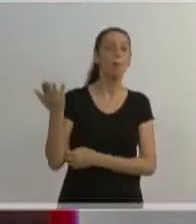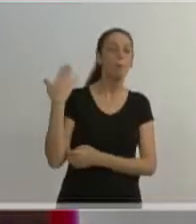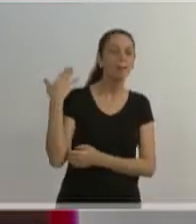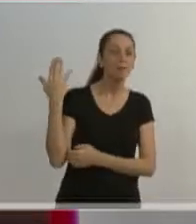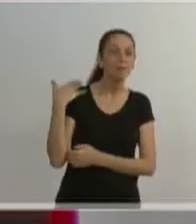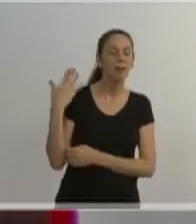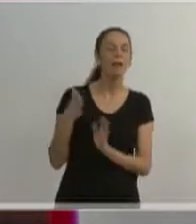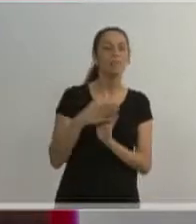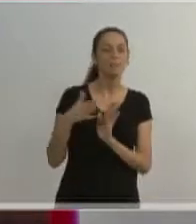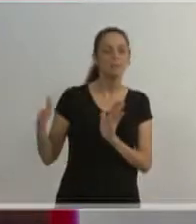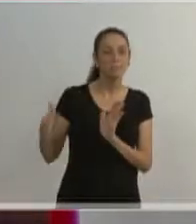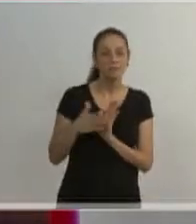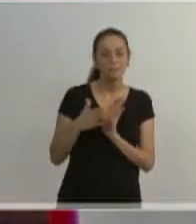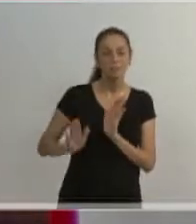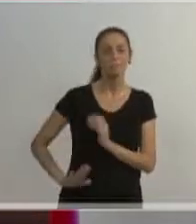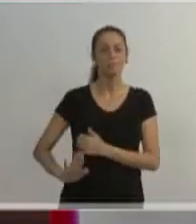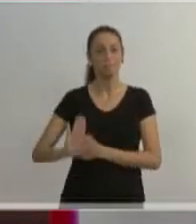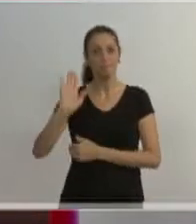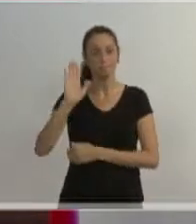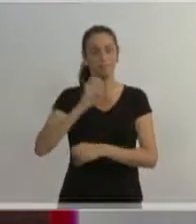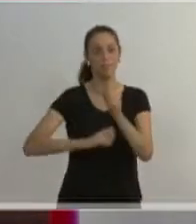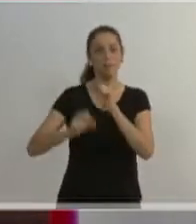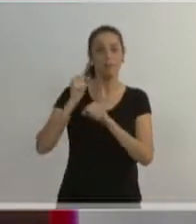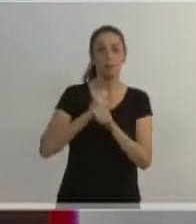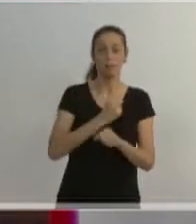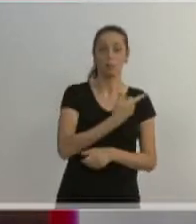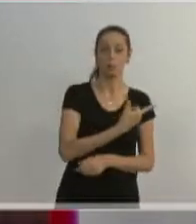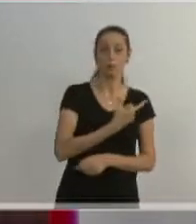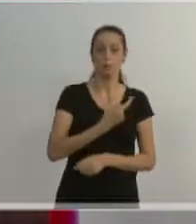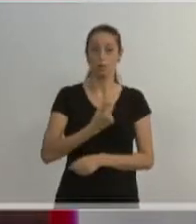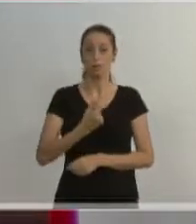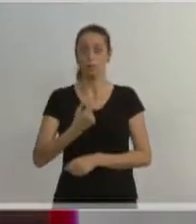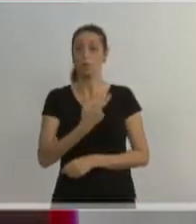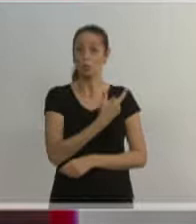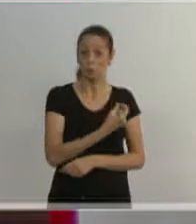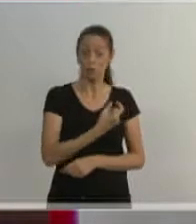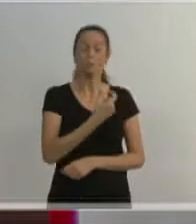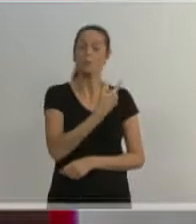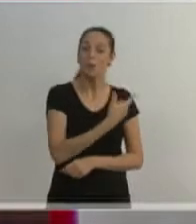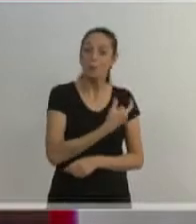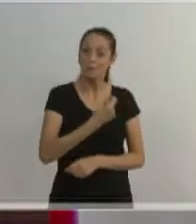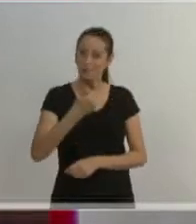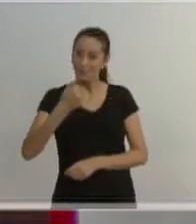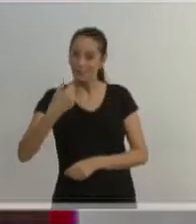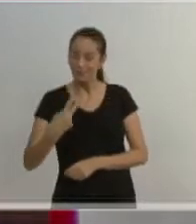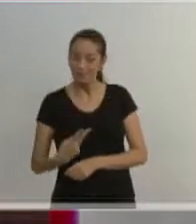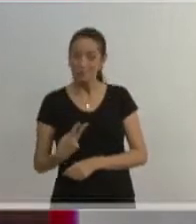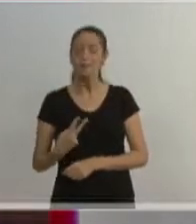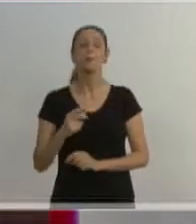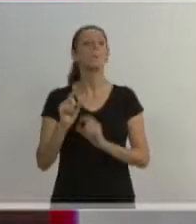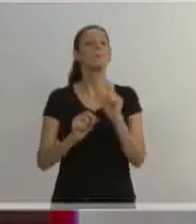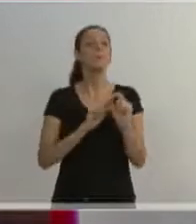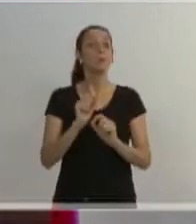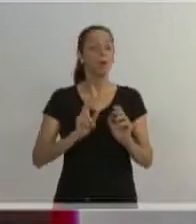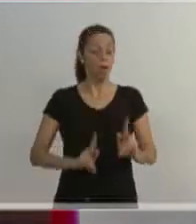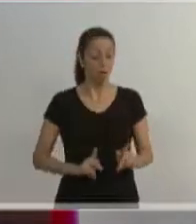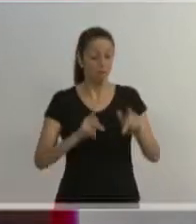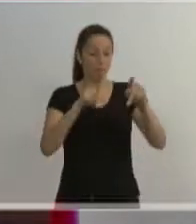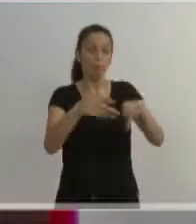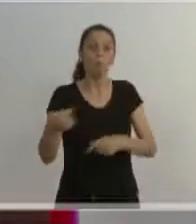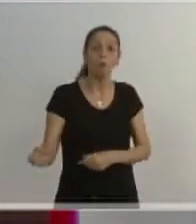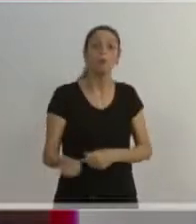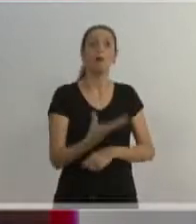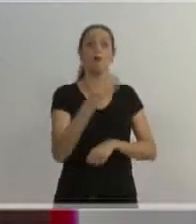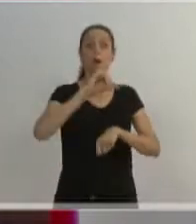em 2012 mas eu sou obrigado aqui a trazer também e fazer uma menção à ponte nova do